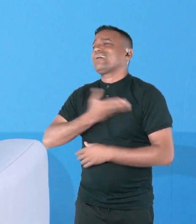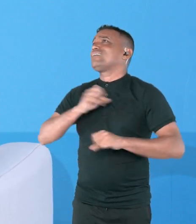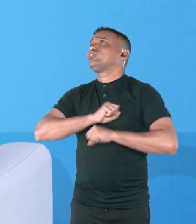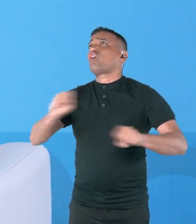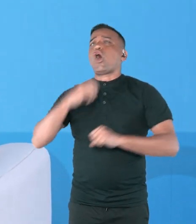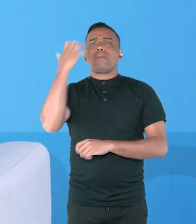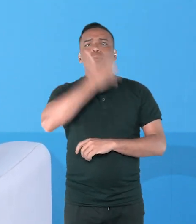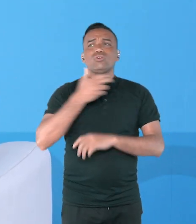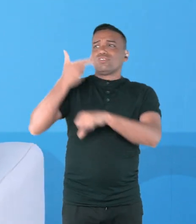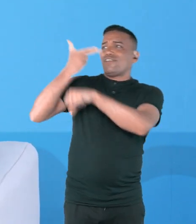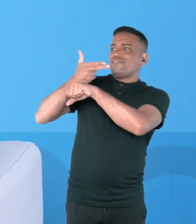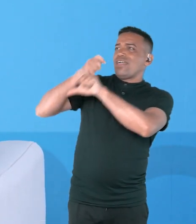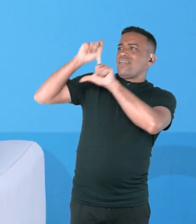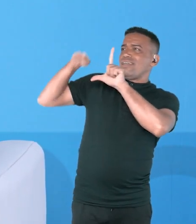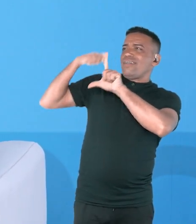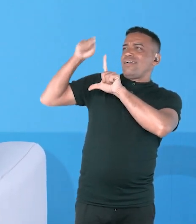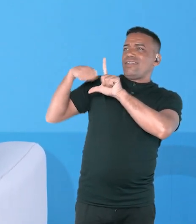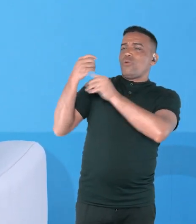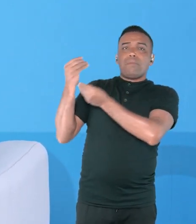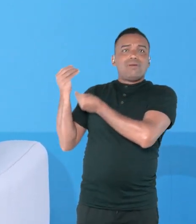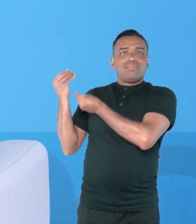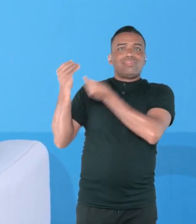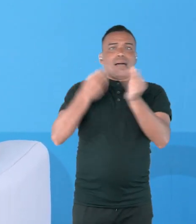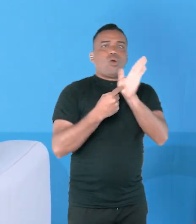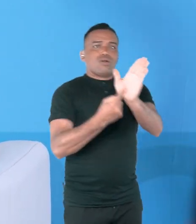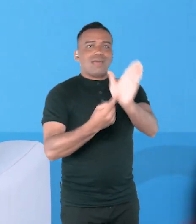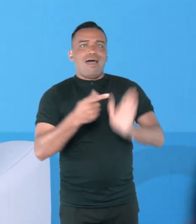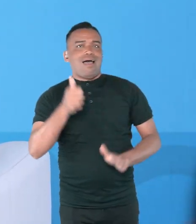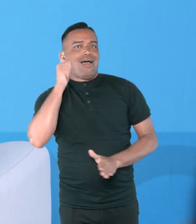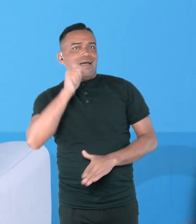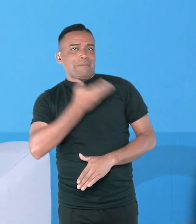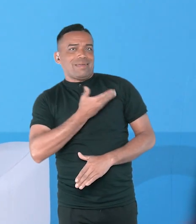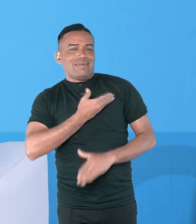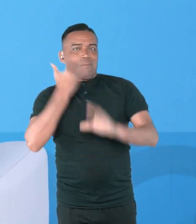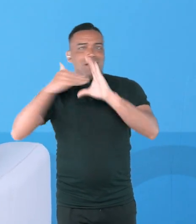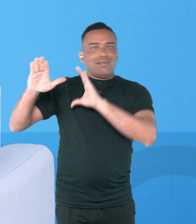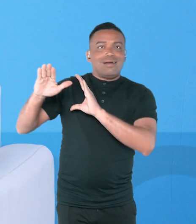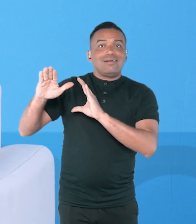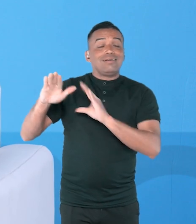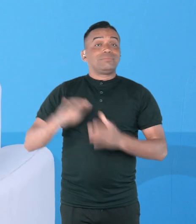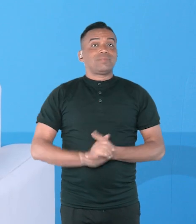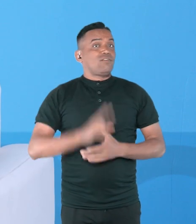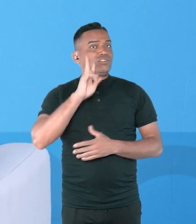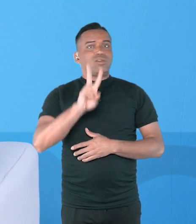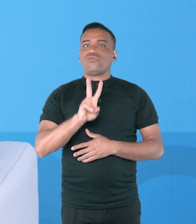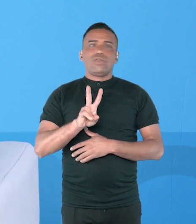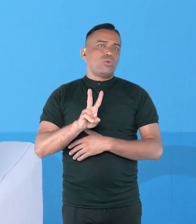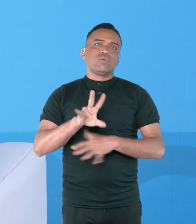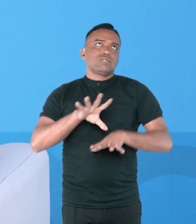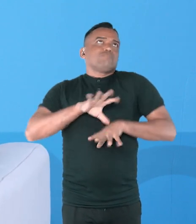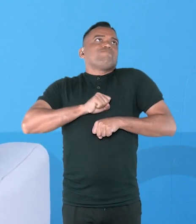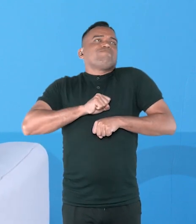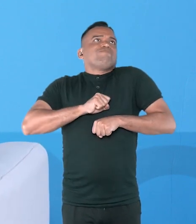amiga adora essa música, gente. Aí você filma para sua amiga, para dar para sua amiga depois mandar para ela. Você não